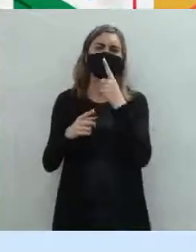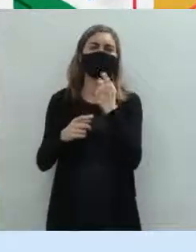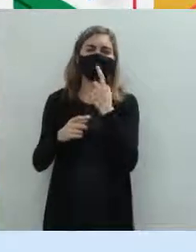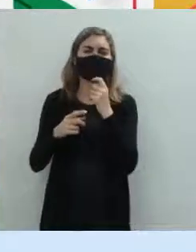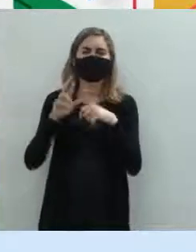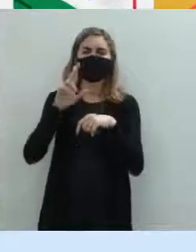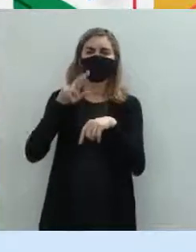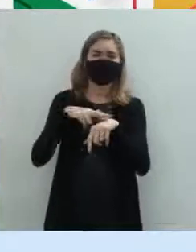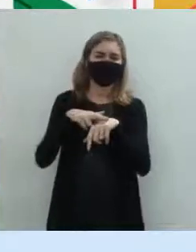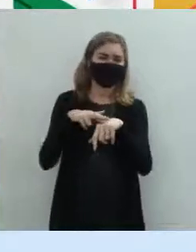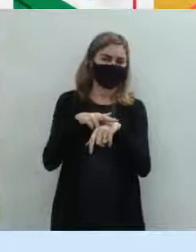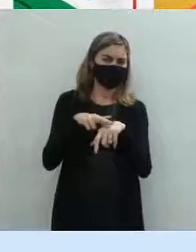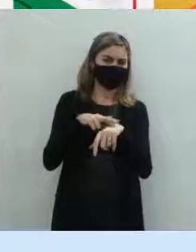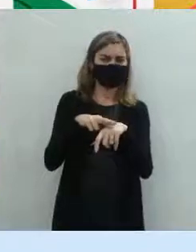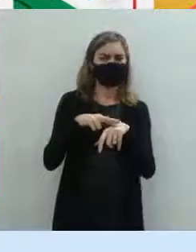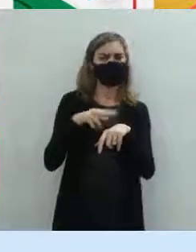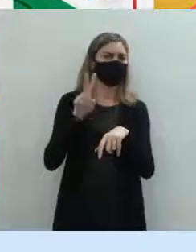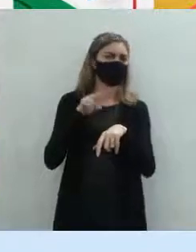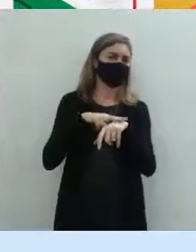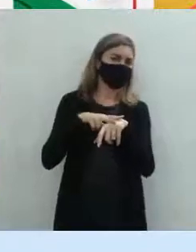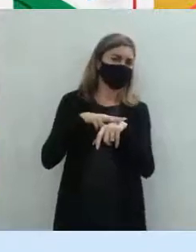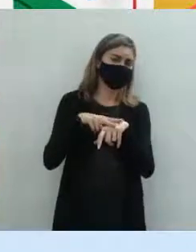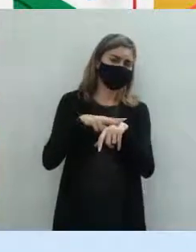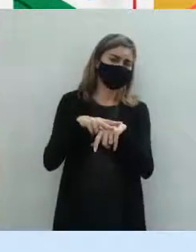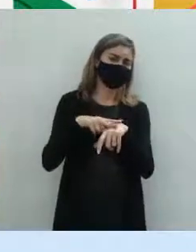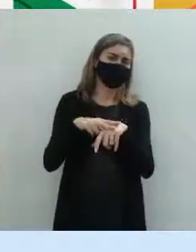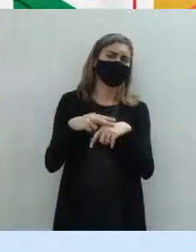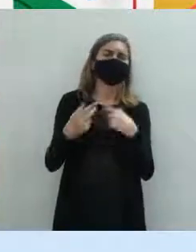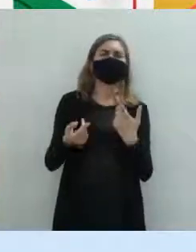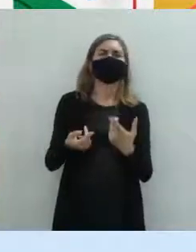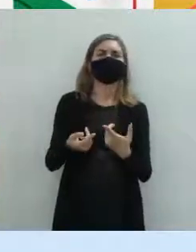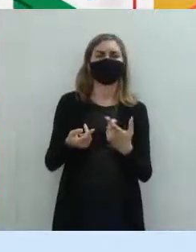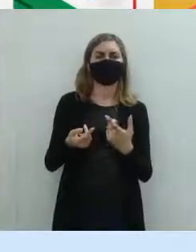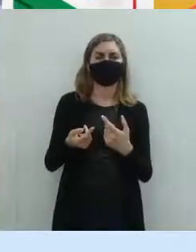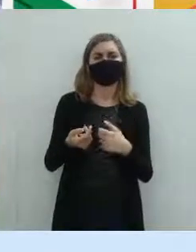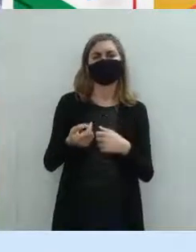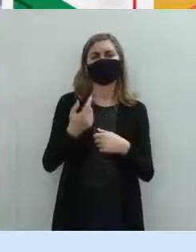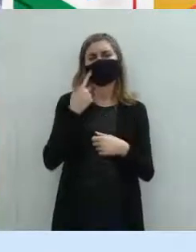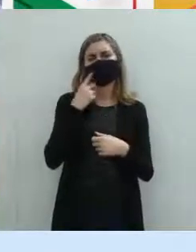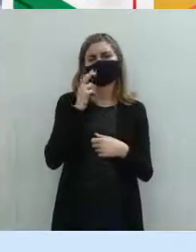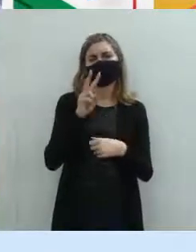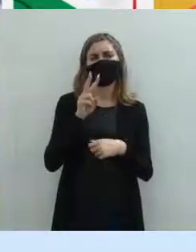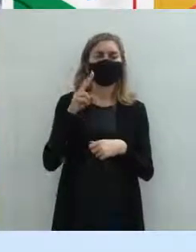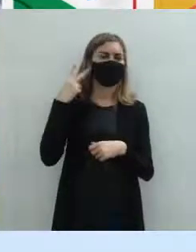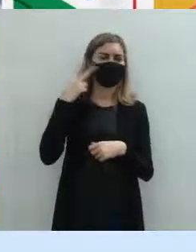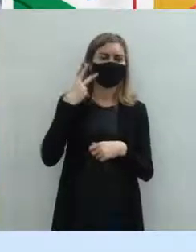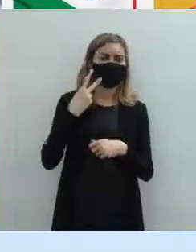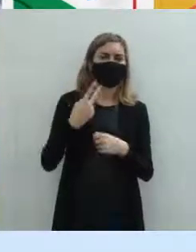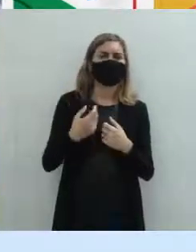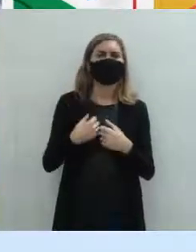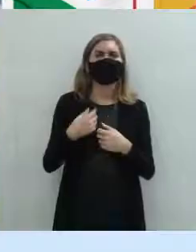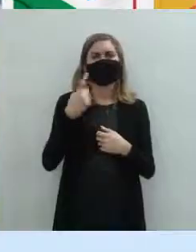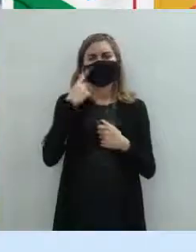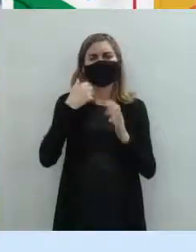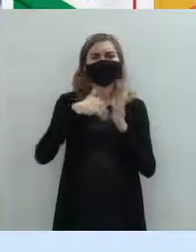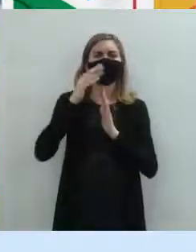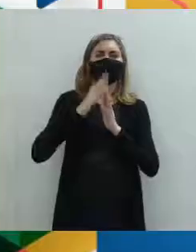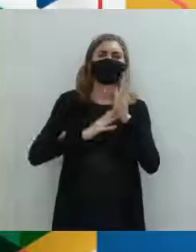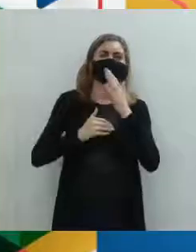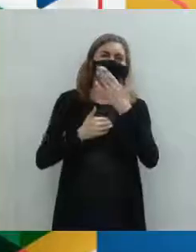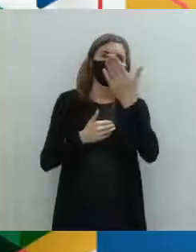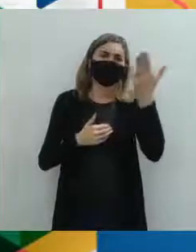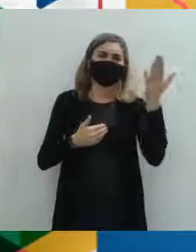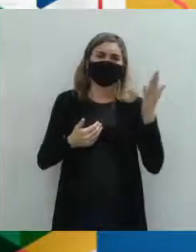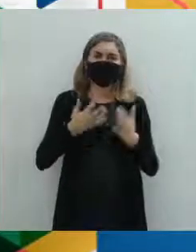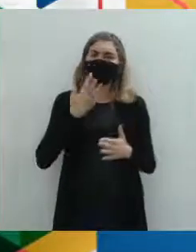o roxo ou violeta, tá, gente? Então, aí, nós vamos observar agora uma obra feita com